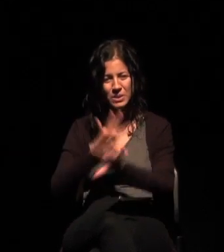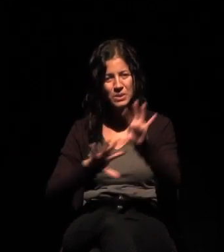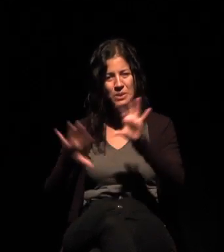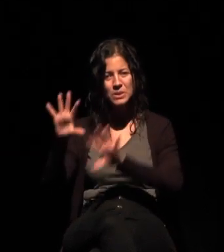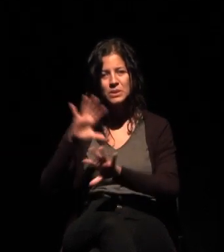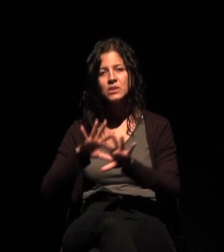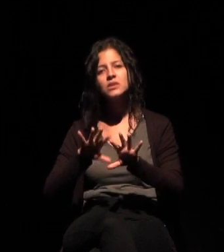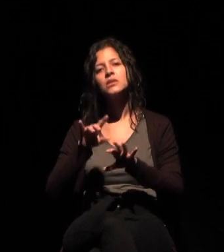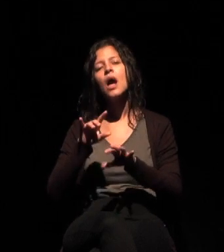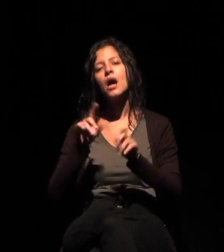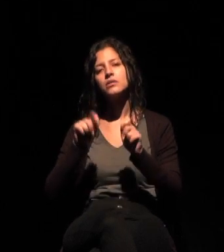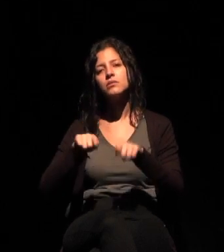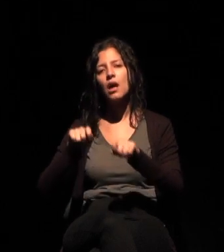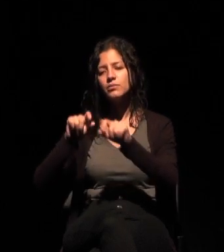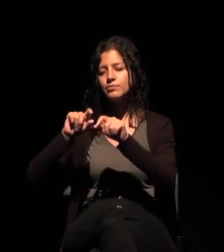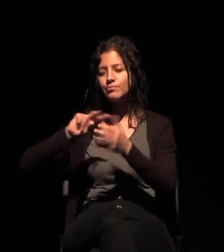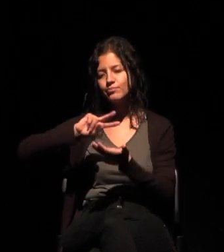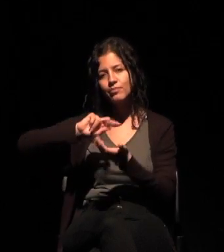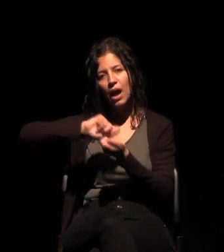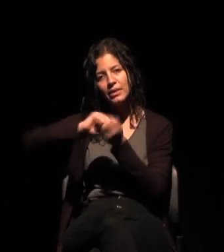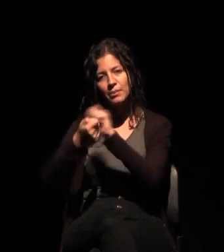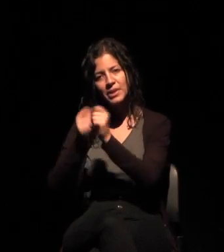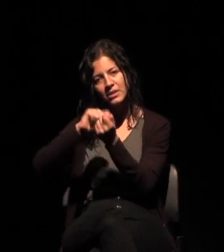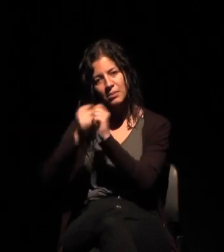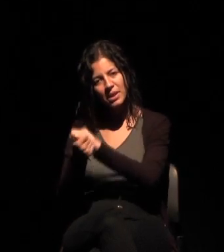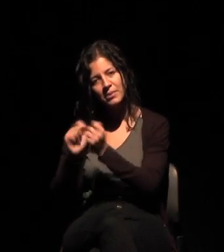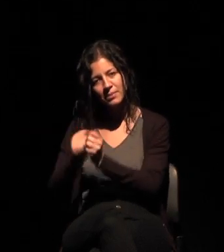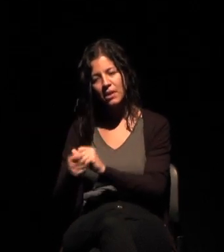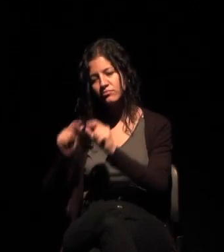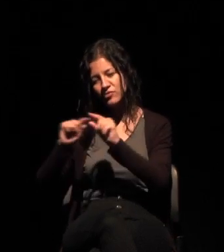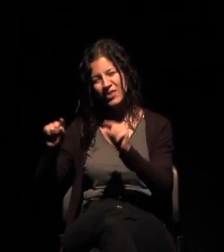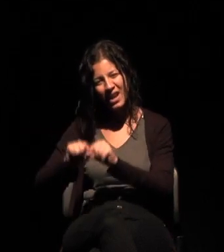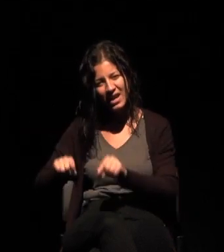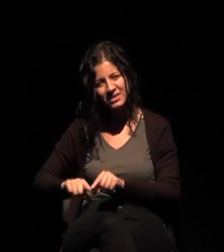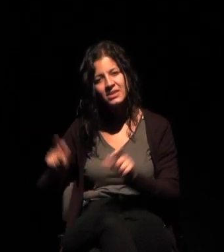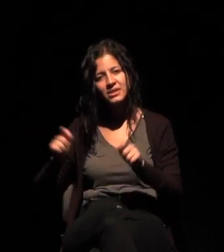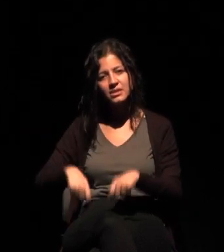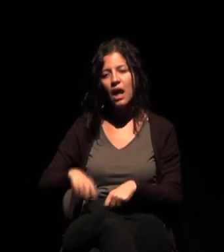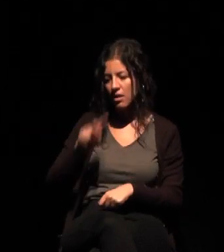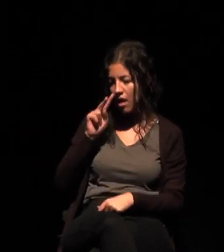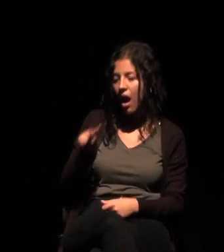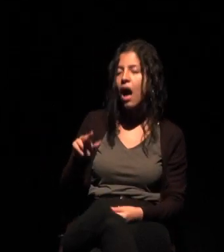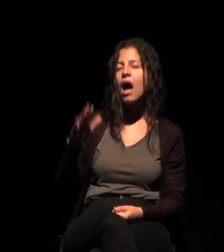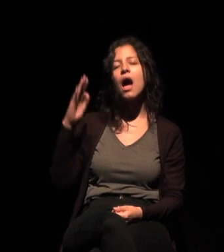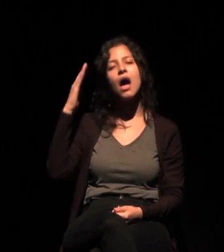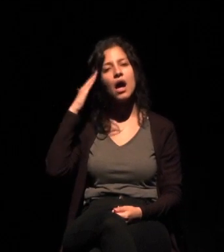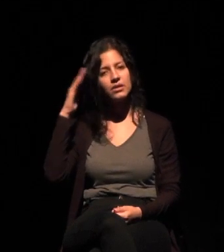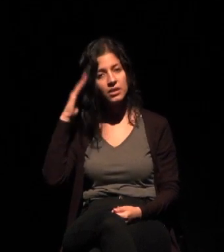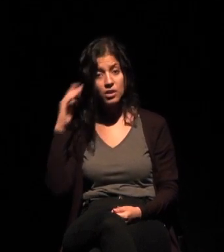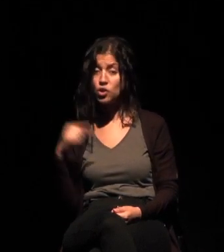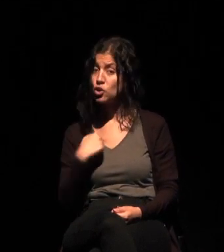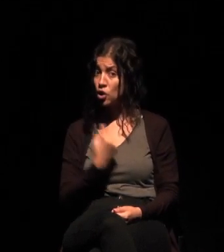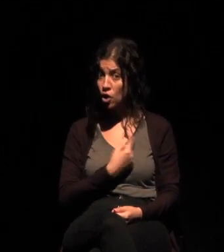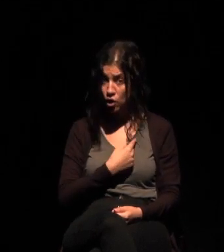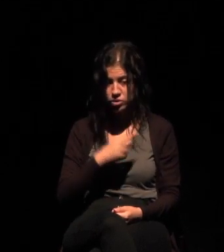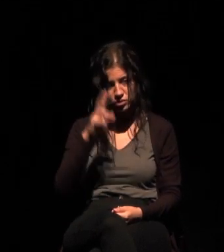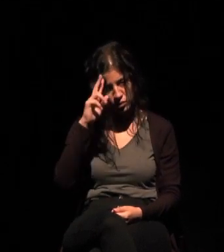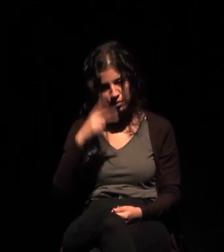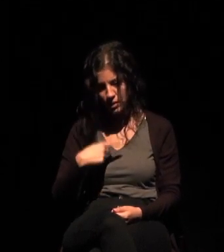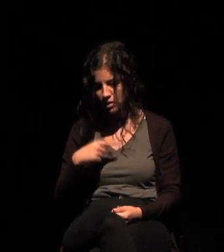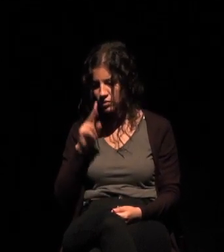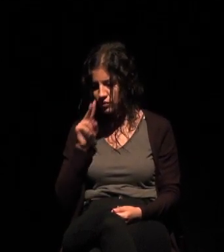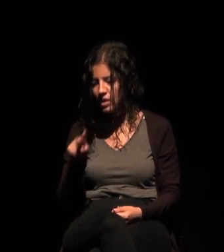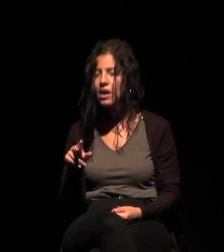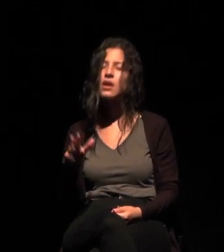mas pra fazer essa transição você precisa ter a linguagem comum que nós seres humanos somos capazes de entender